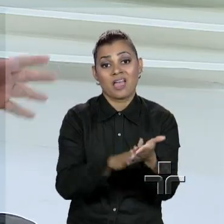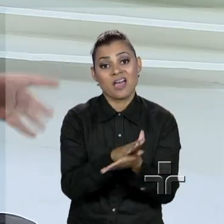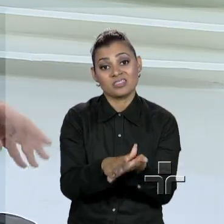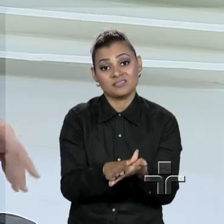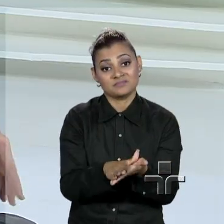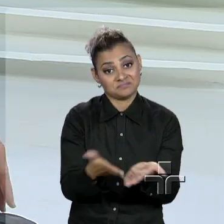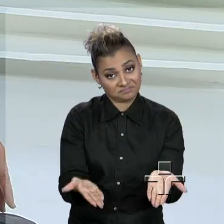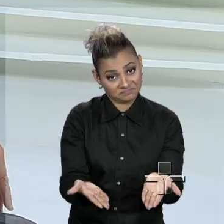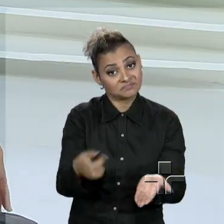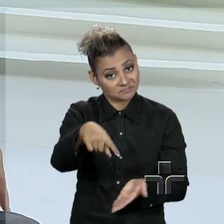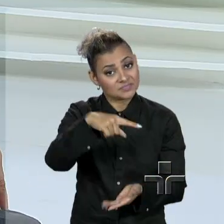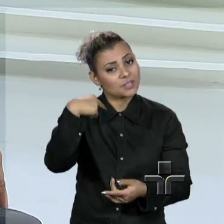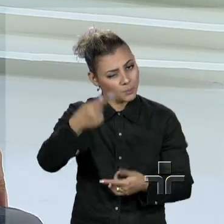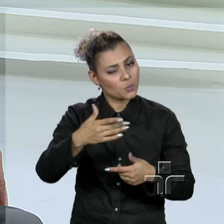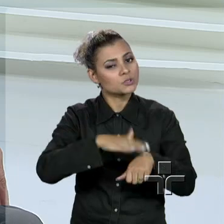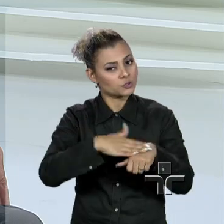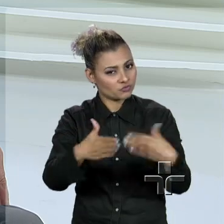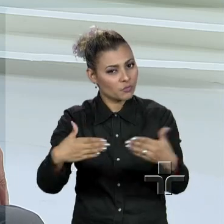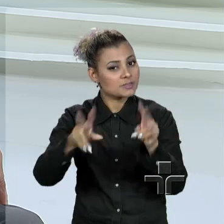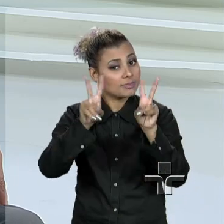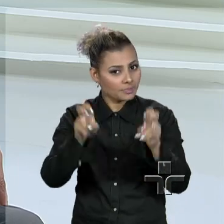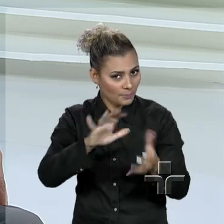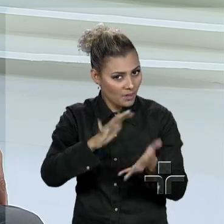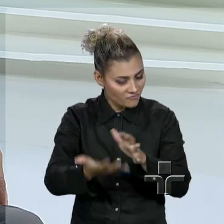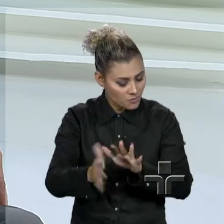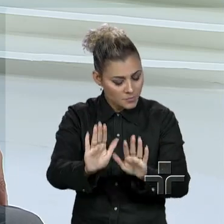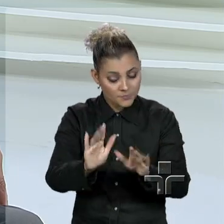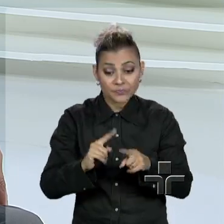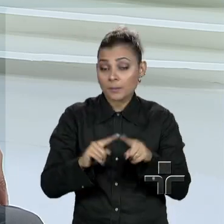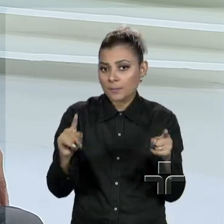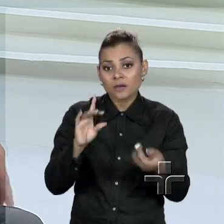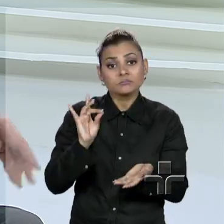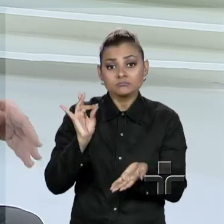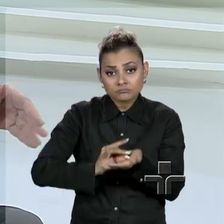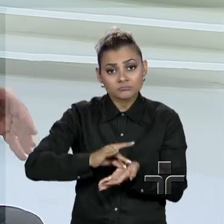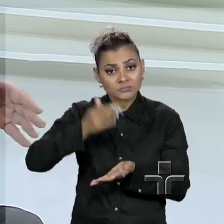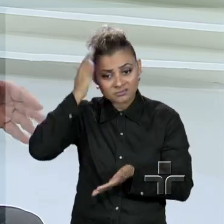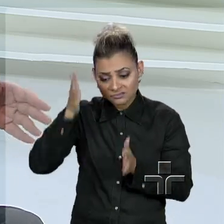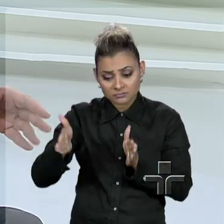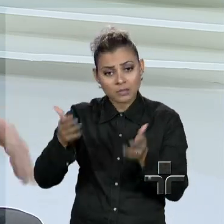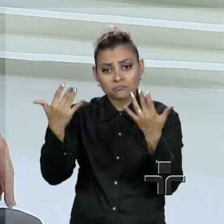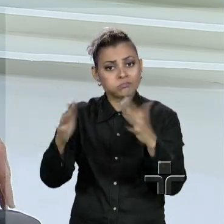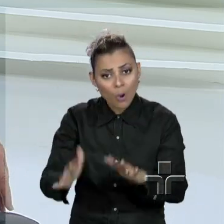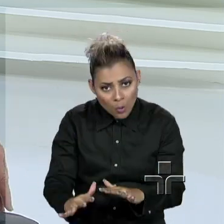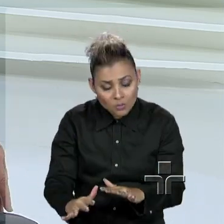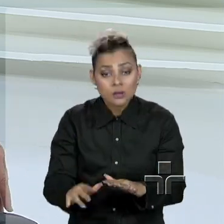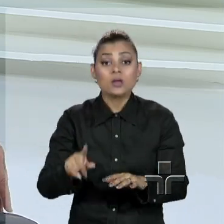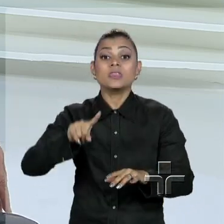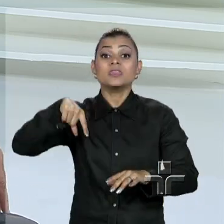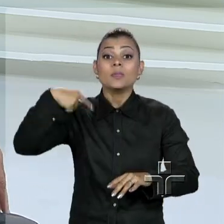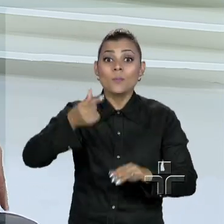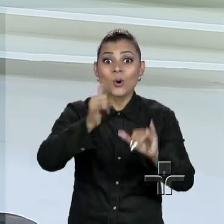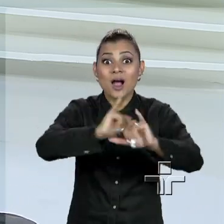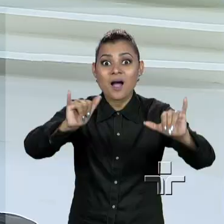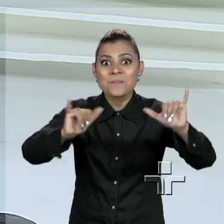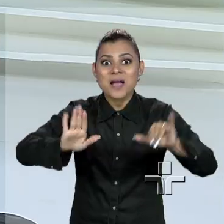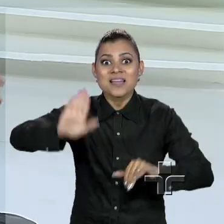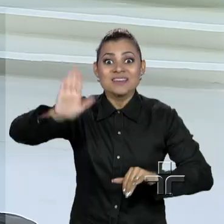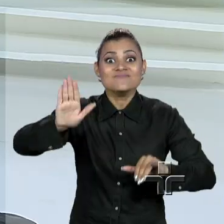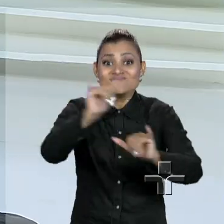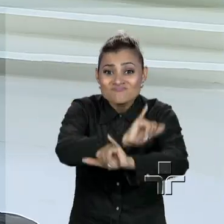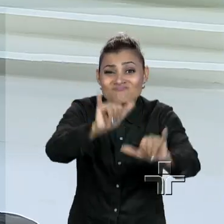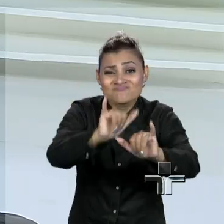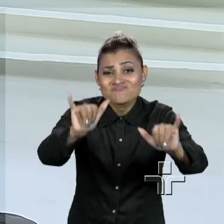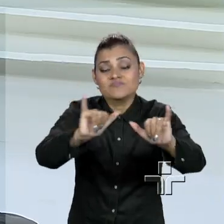razões que depois se pode conversar, mas a partir da campanha eleitoral se